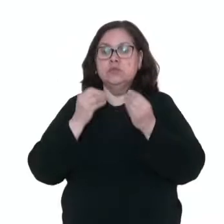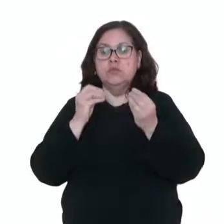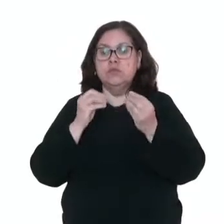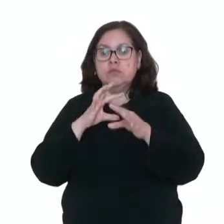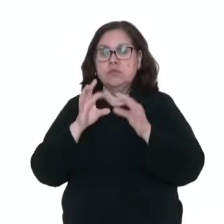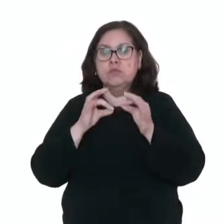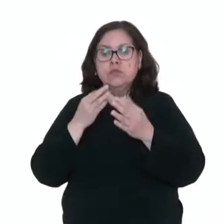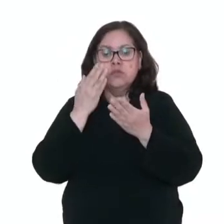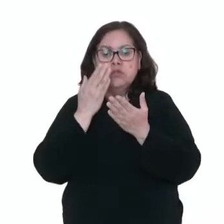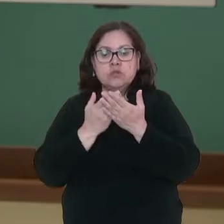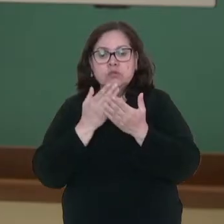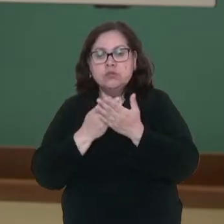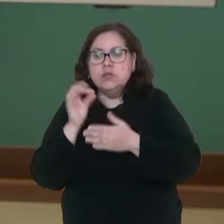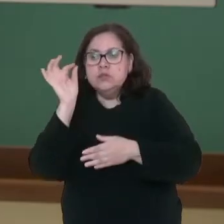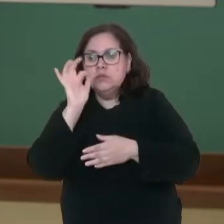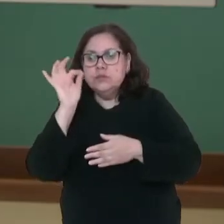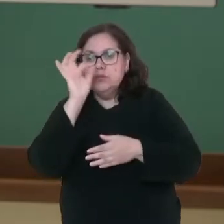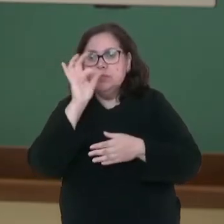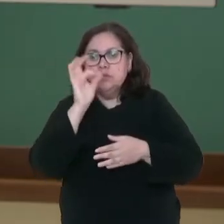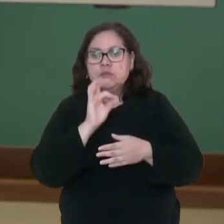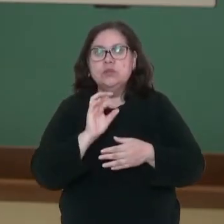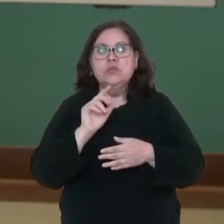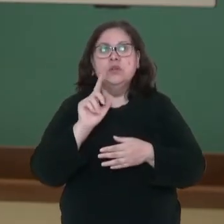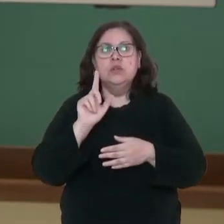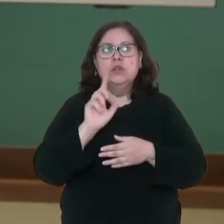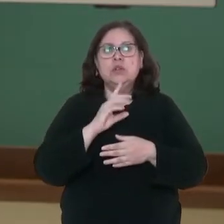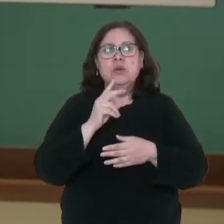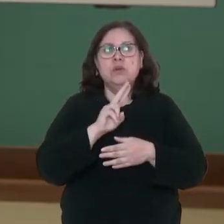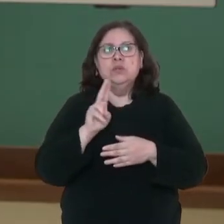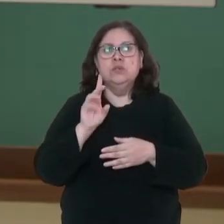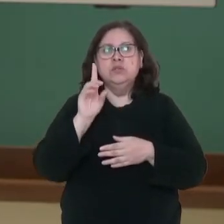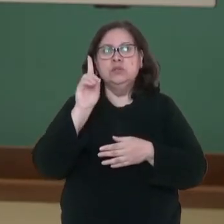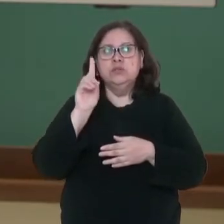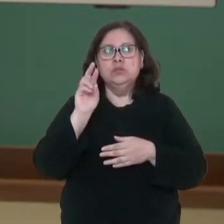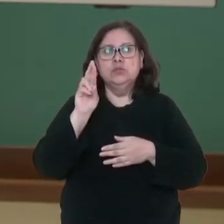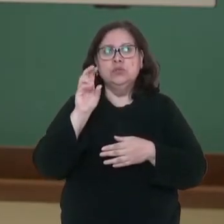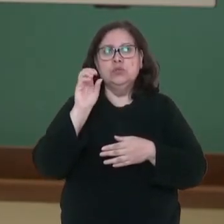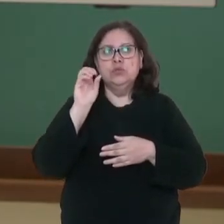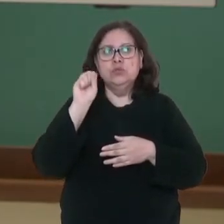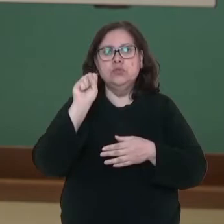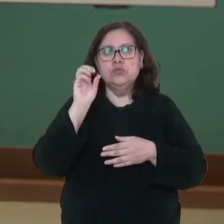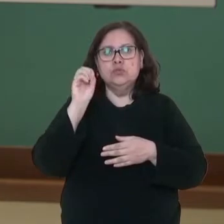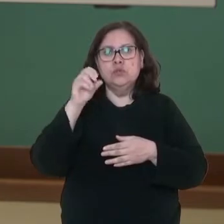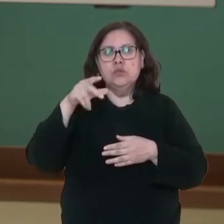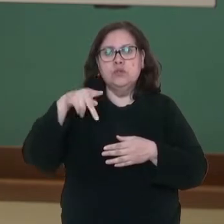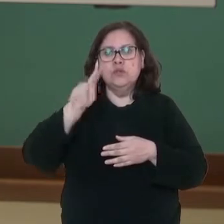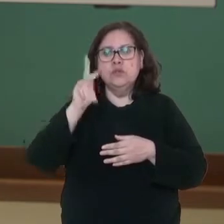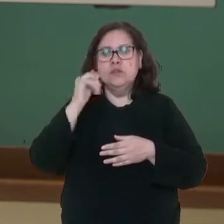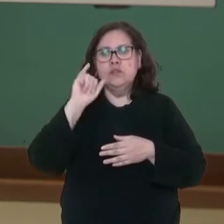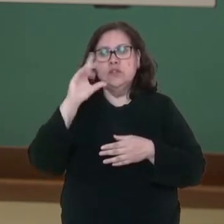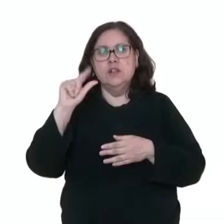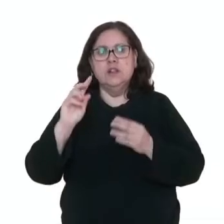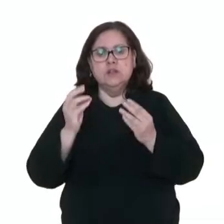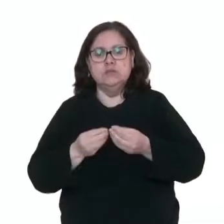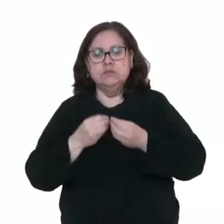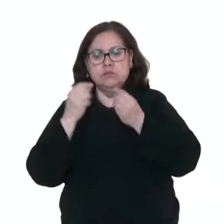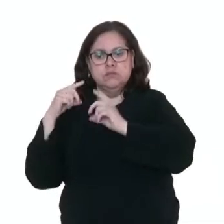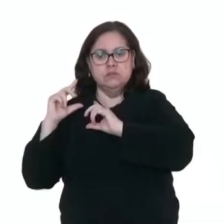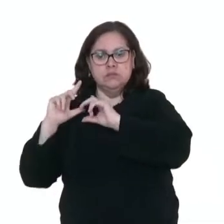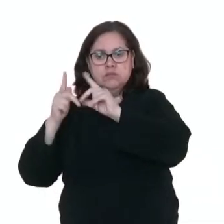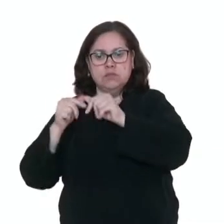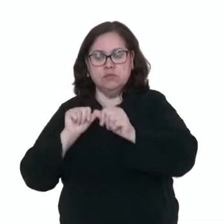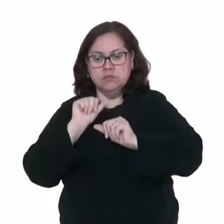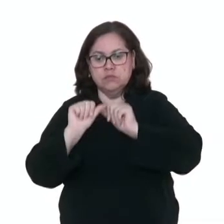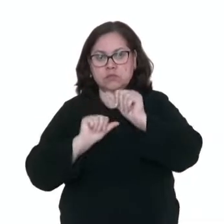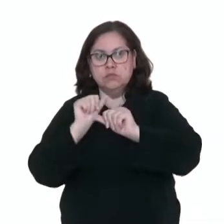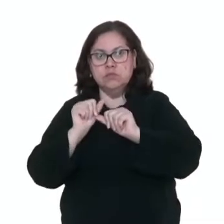por estudar essa mosquinha chamada Drosophila melanogaster, que recebia uma herança de mutação genética que